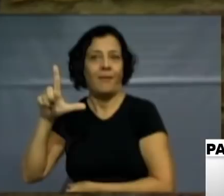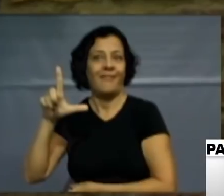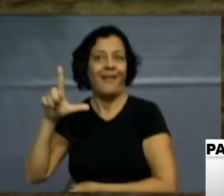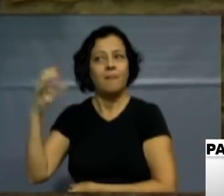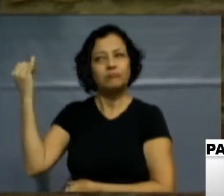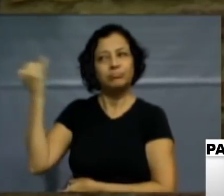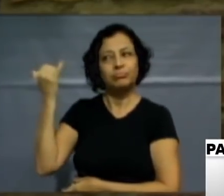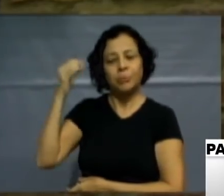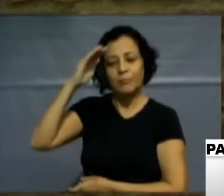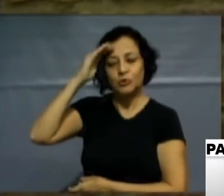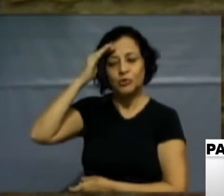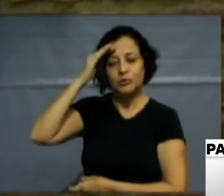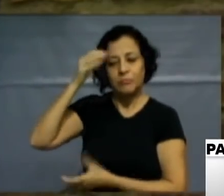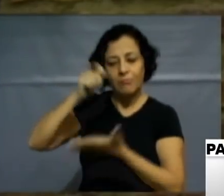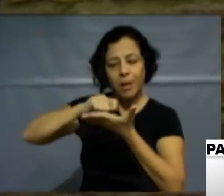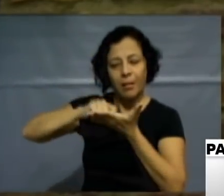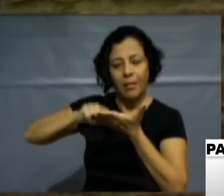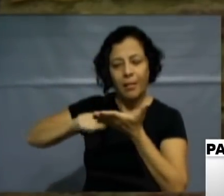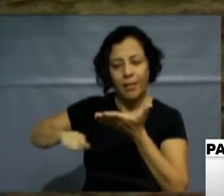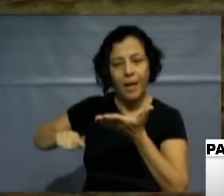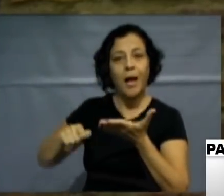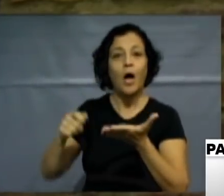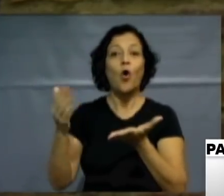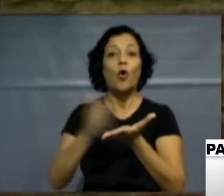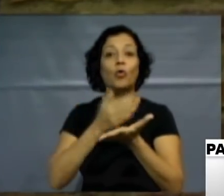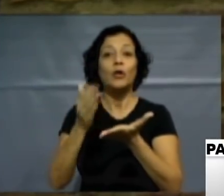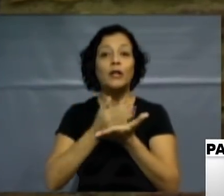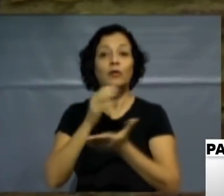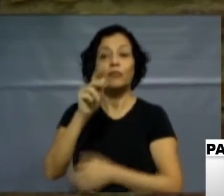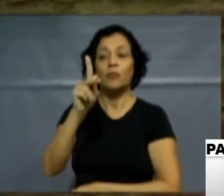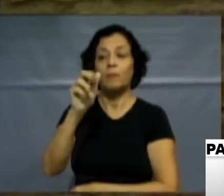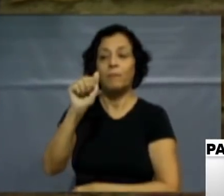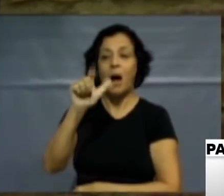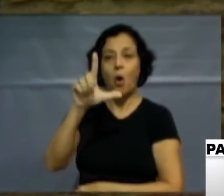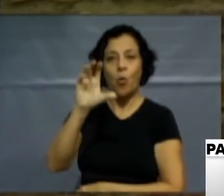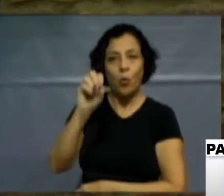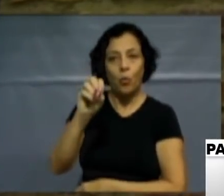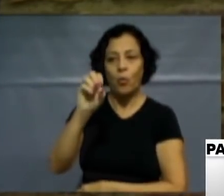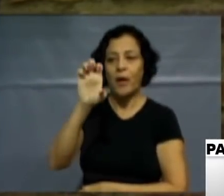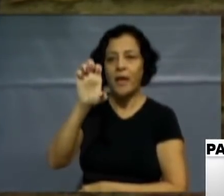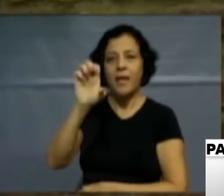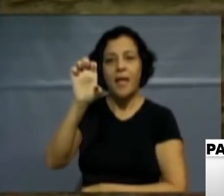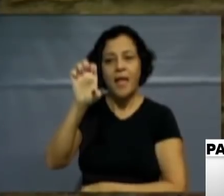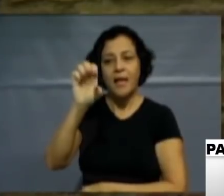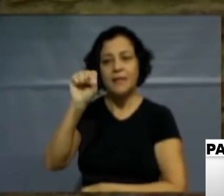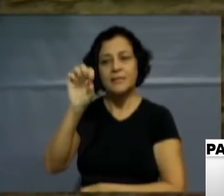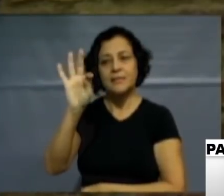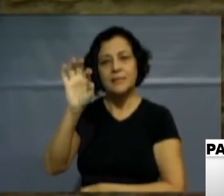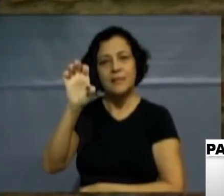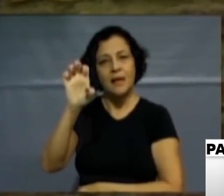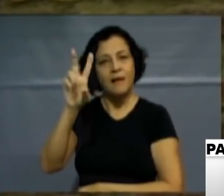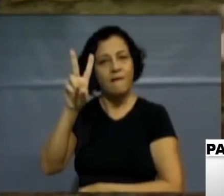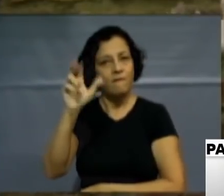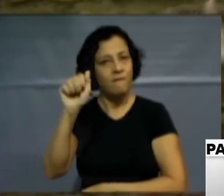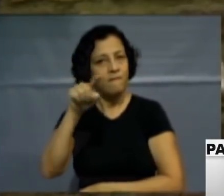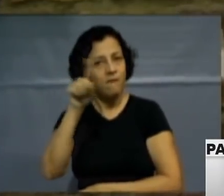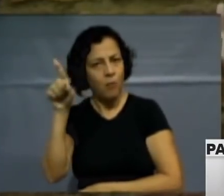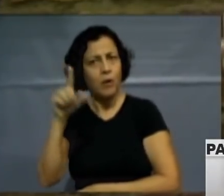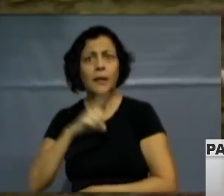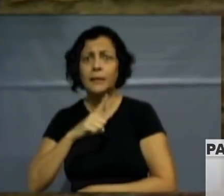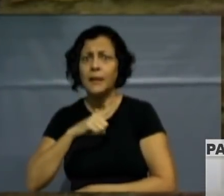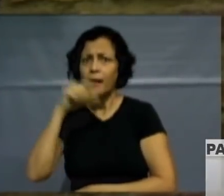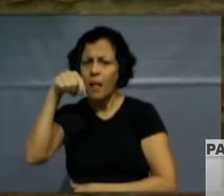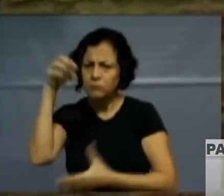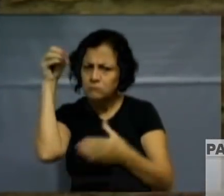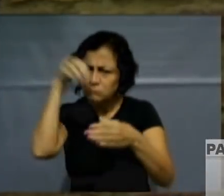Paulo com a codificação, e Paulo mesmo, tem texto, inclusive, no Evangelho segundo o Espiritismo,